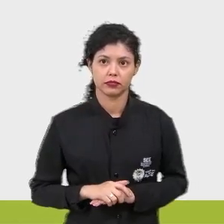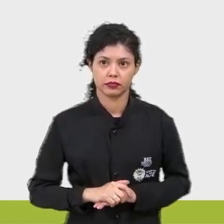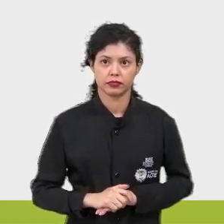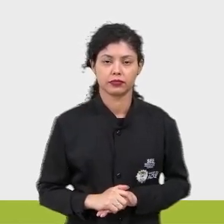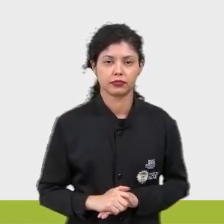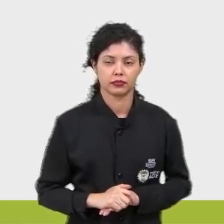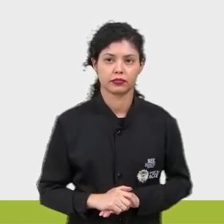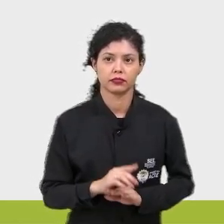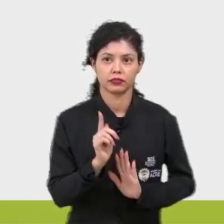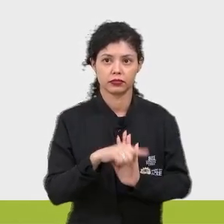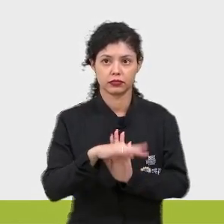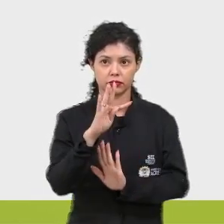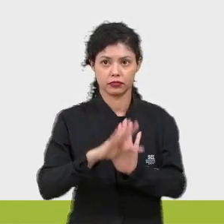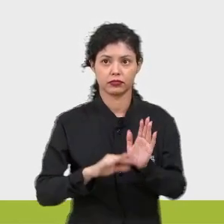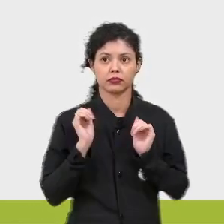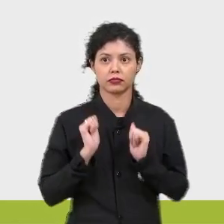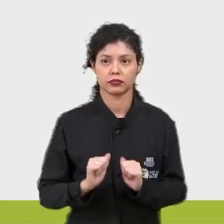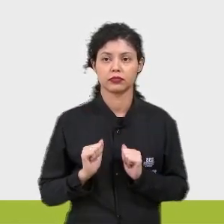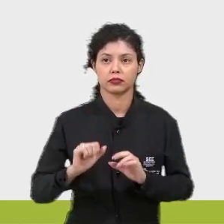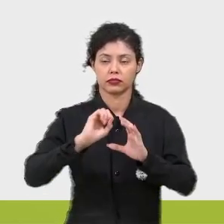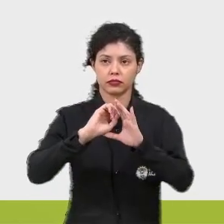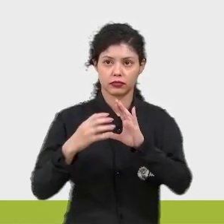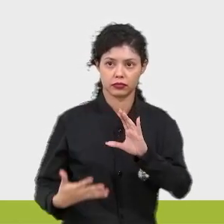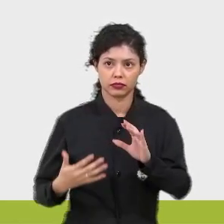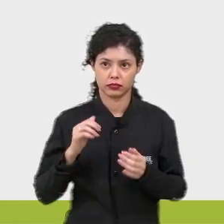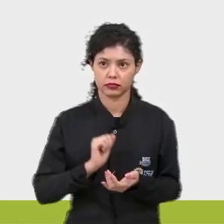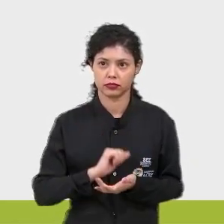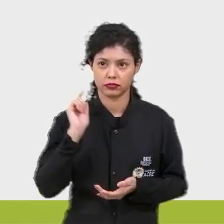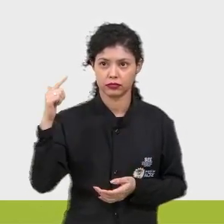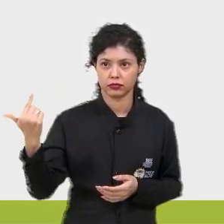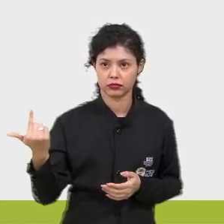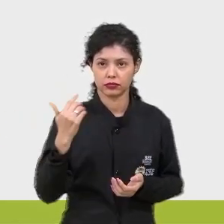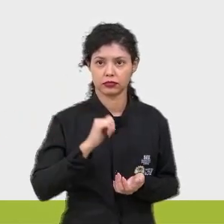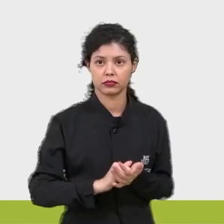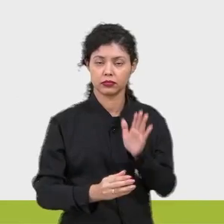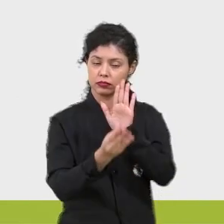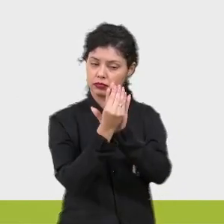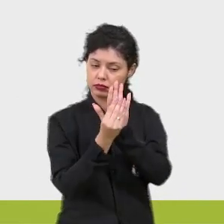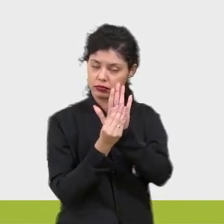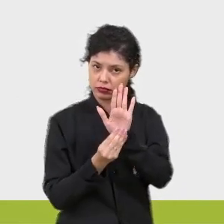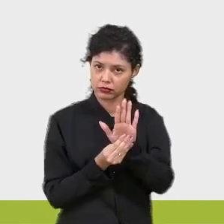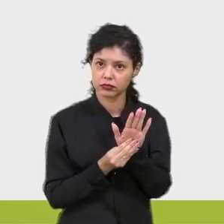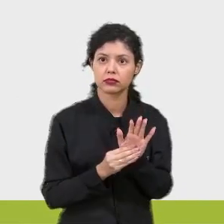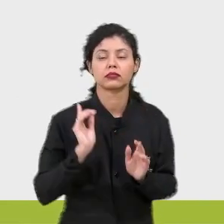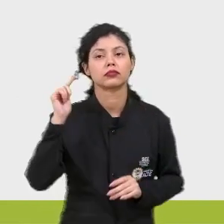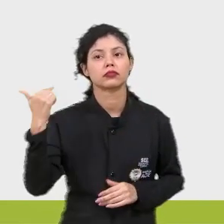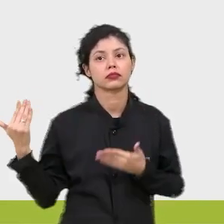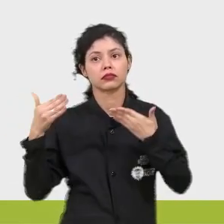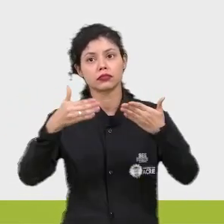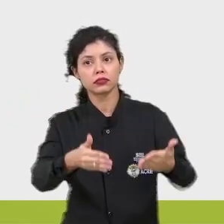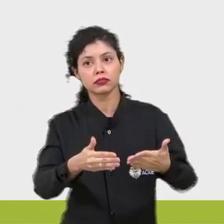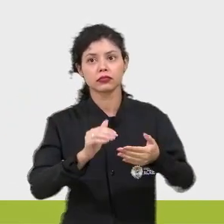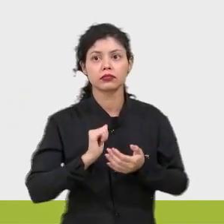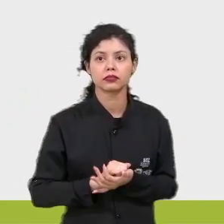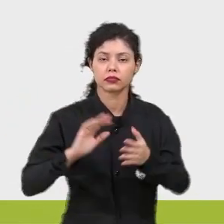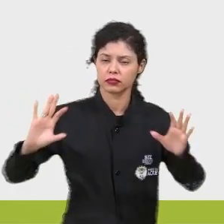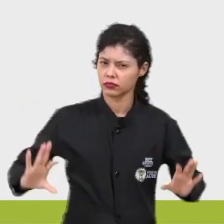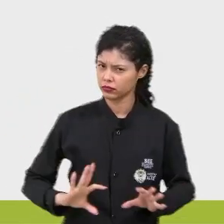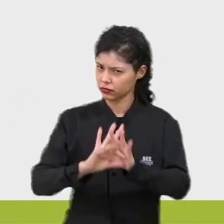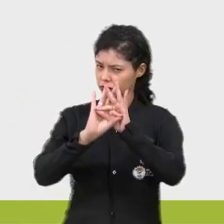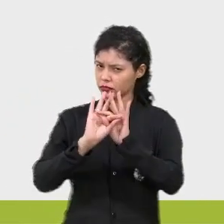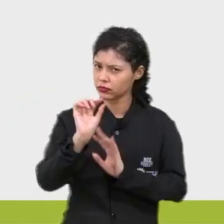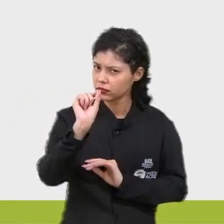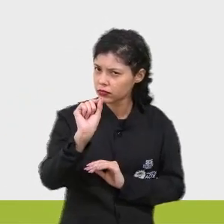que a questão pede. Os gêneros textuais podem ser caracterizados, dentre outros fatores, por seus objetivos.